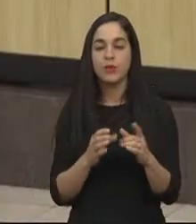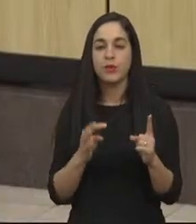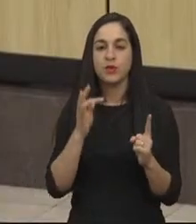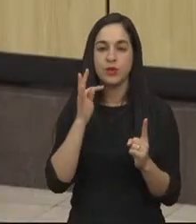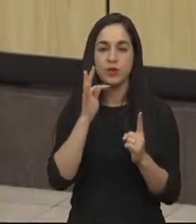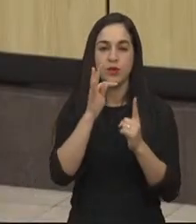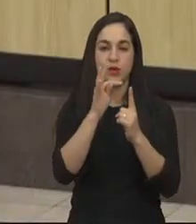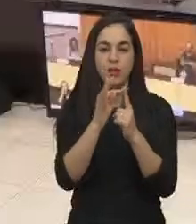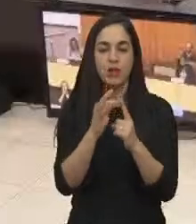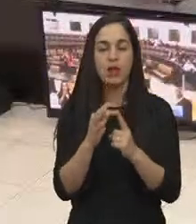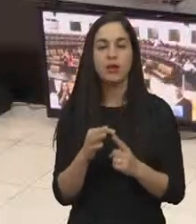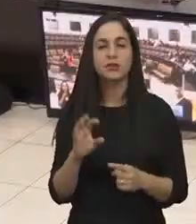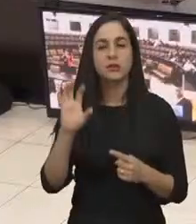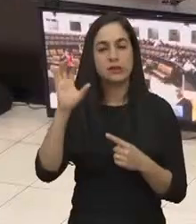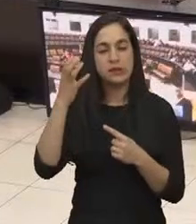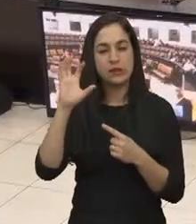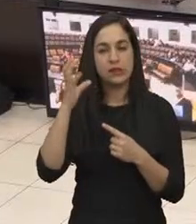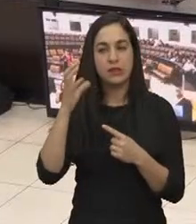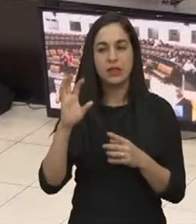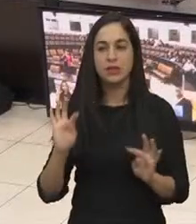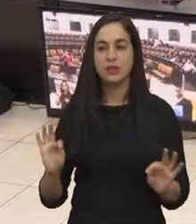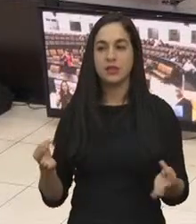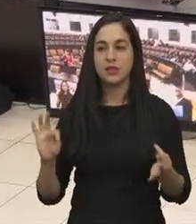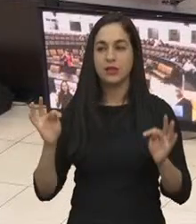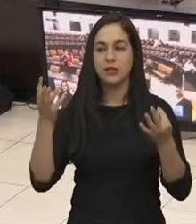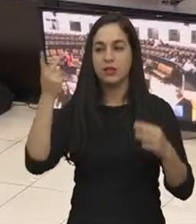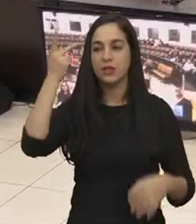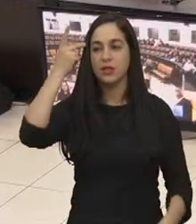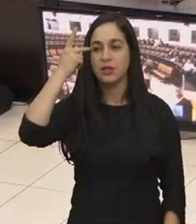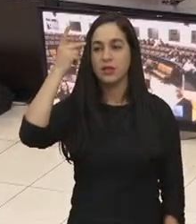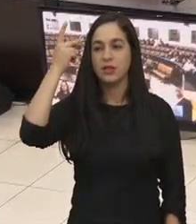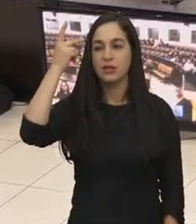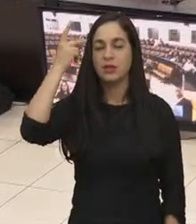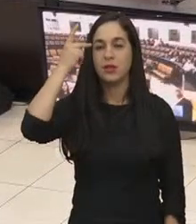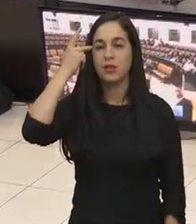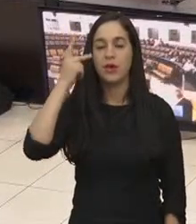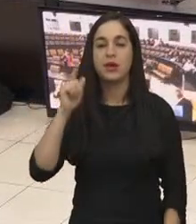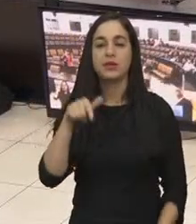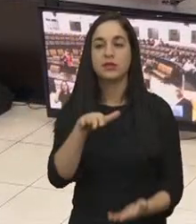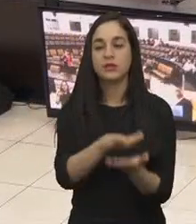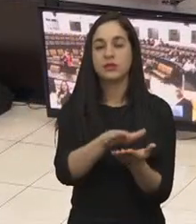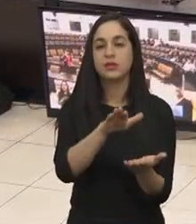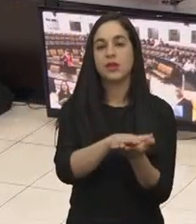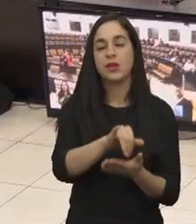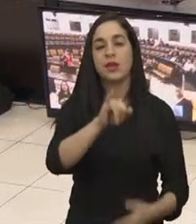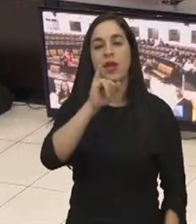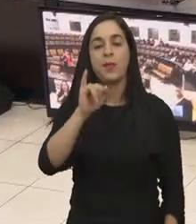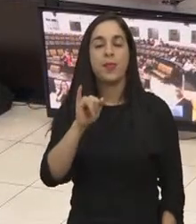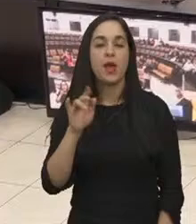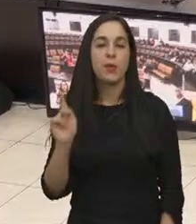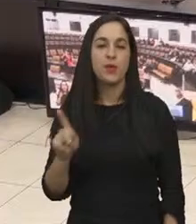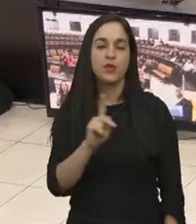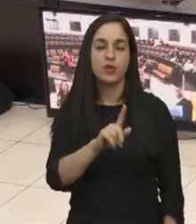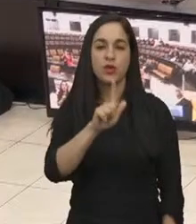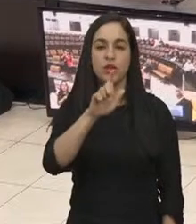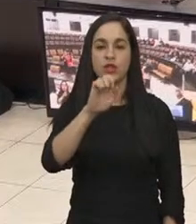Educação, Ciência e Tecnologia de São Paulo, na pessoa da diretora-geral do campus Jacareí, a professora